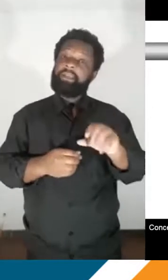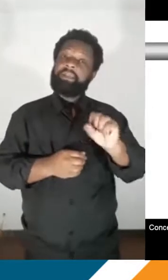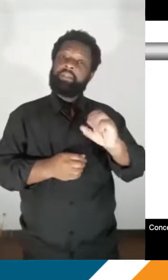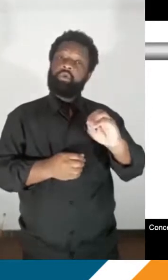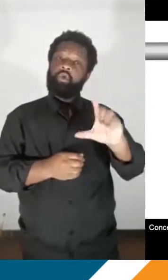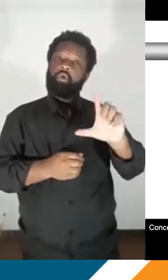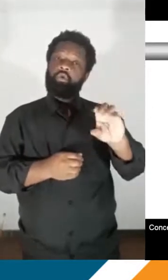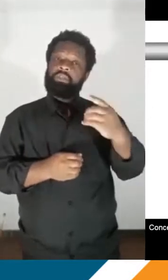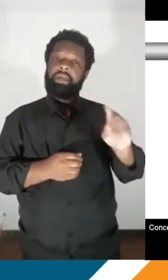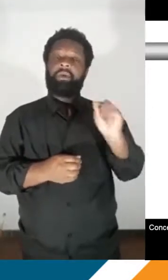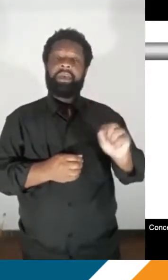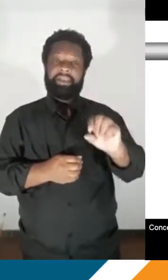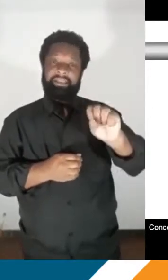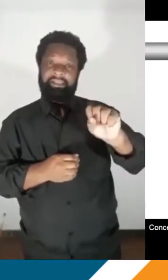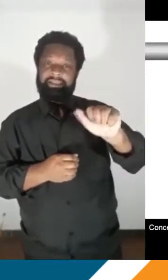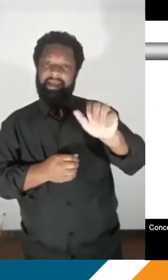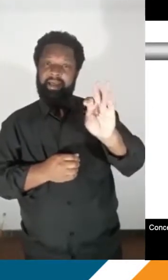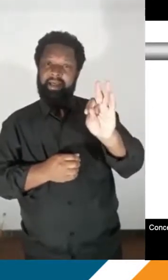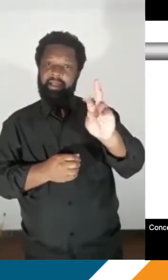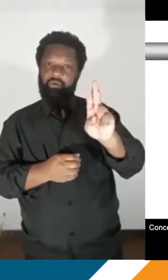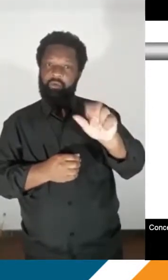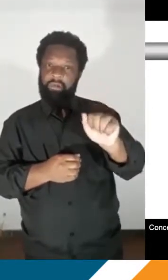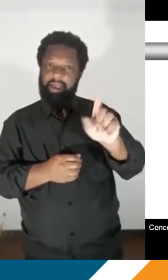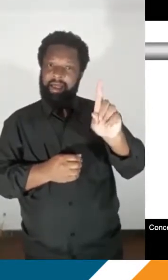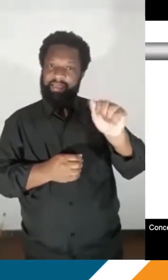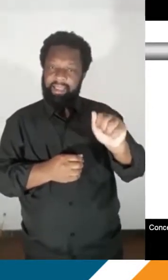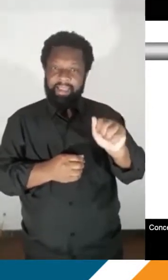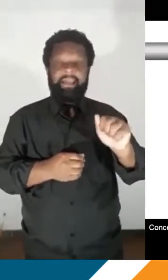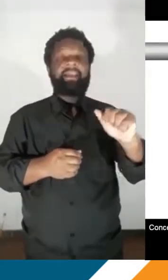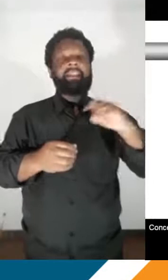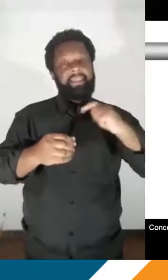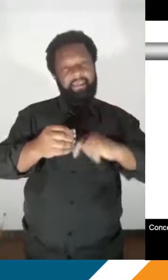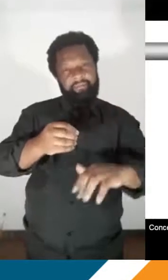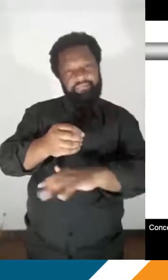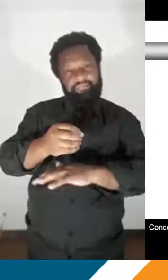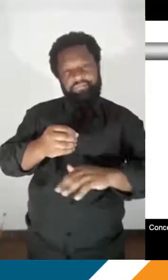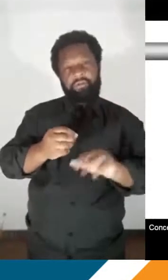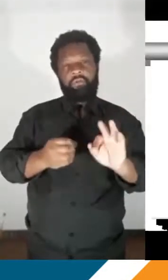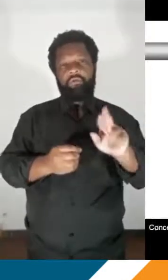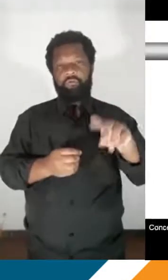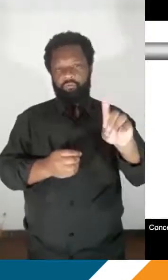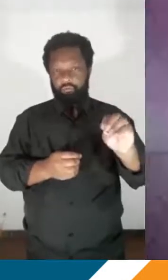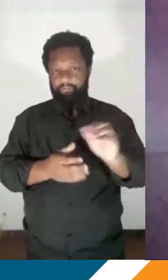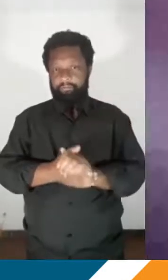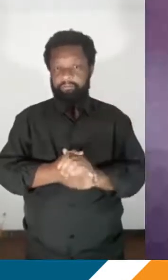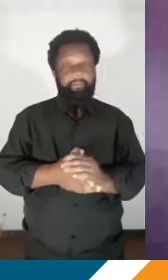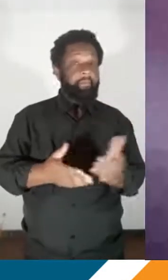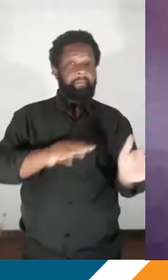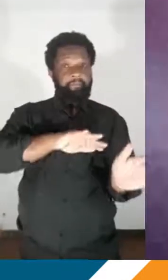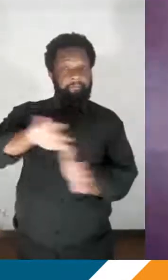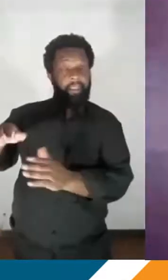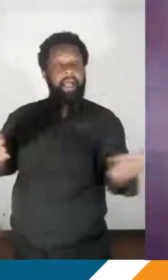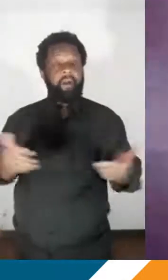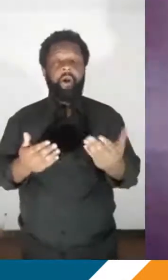aqui, nós temos uma solução saturada com corpo de fundo, tudo bem? E é mais ou menos assim que funciona. Agora, nós